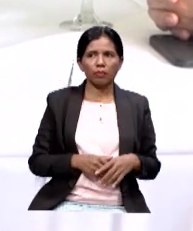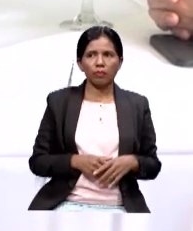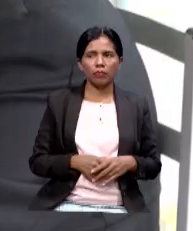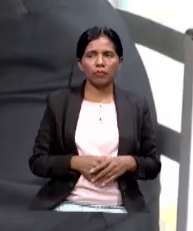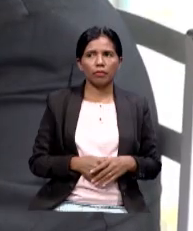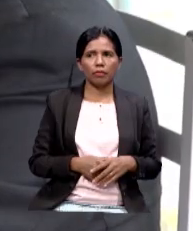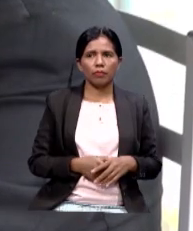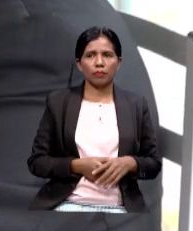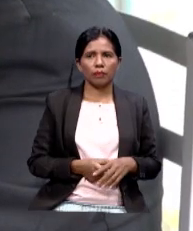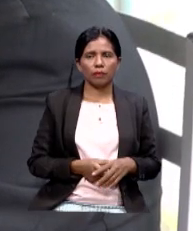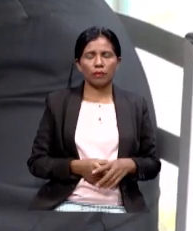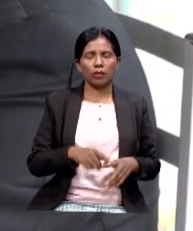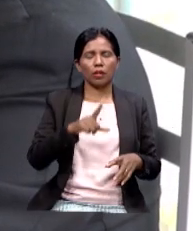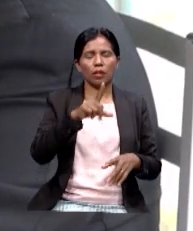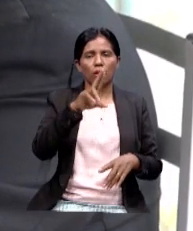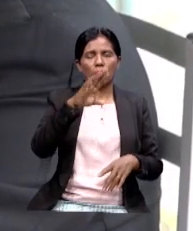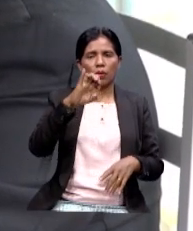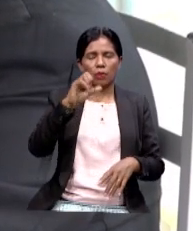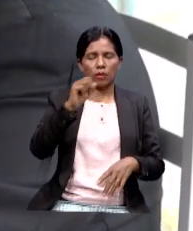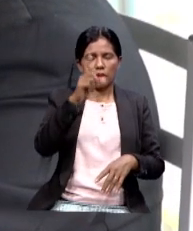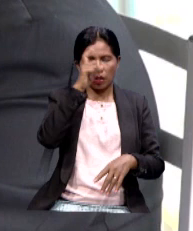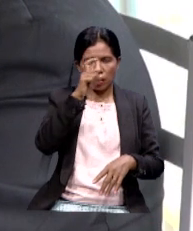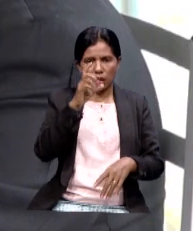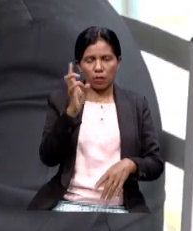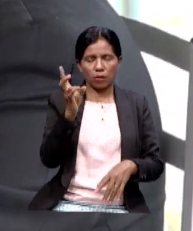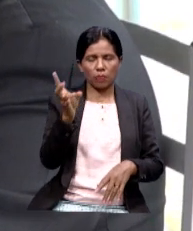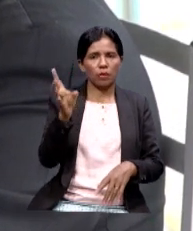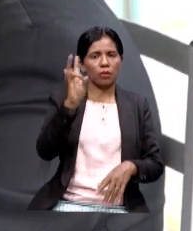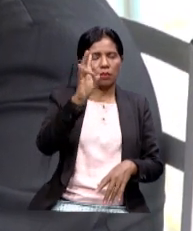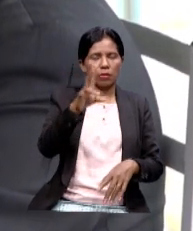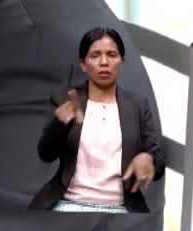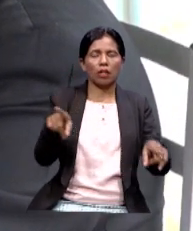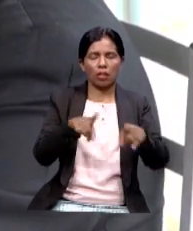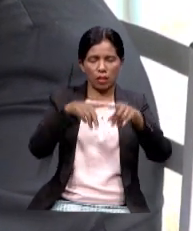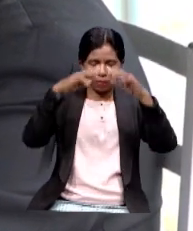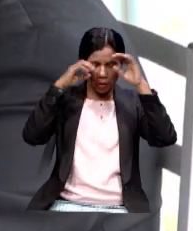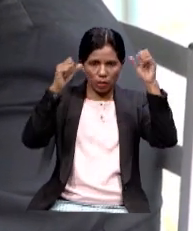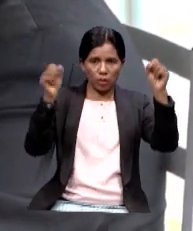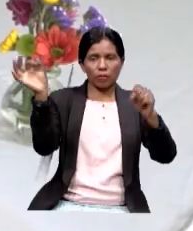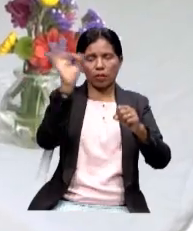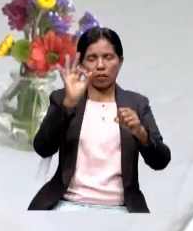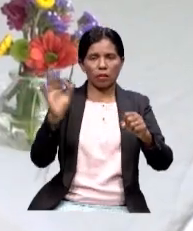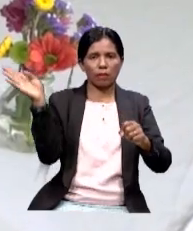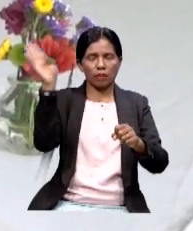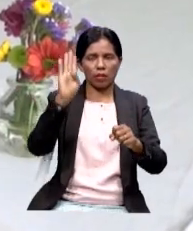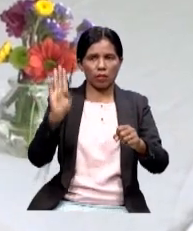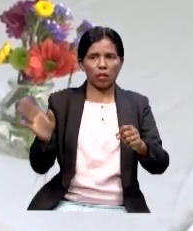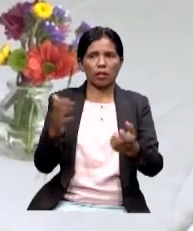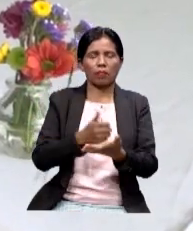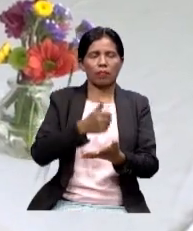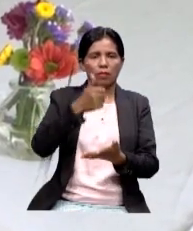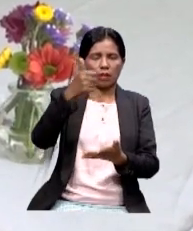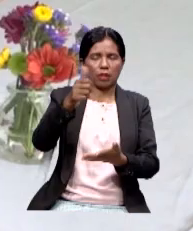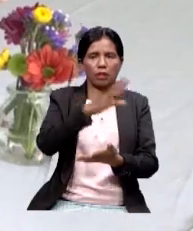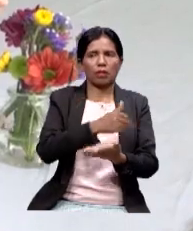Luiz Inácio Lula da Silva, ho idade hitunulu resin hitu, eleito nudar presidente Federação Brasil, hafoin hetan Vitória e a eleição,